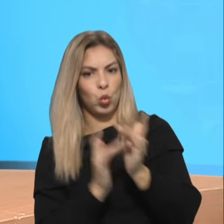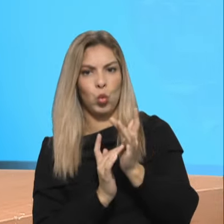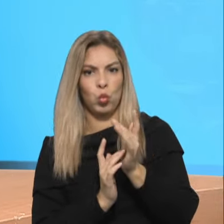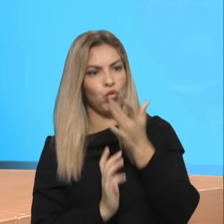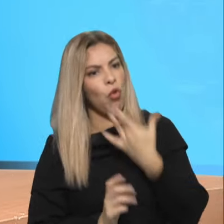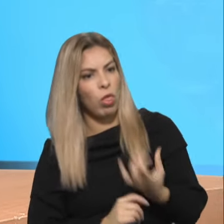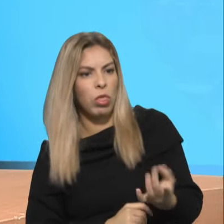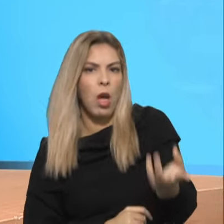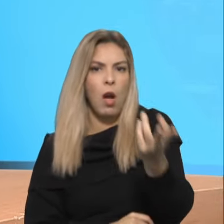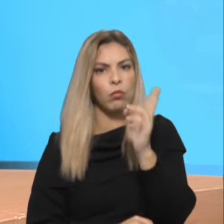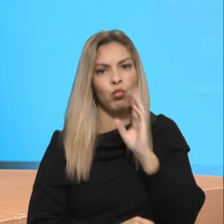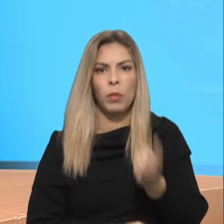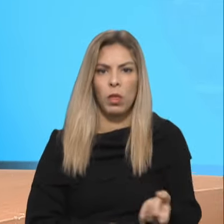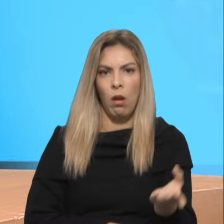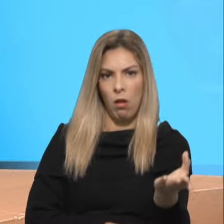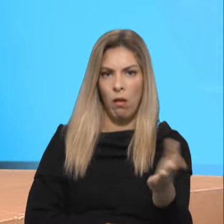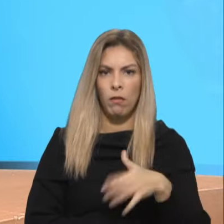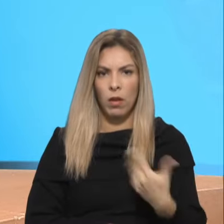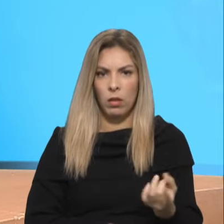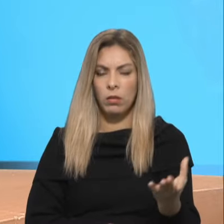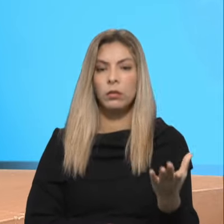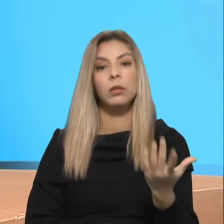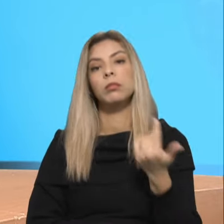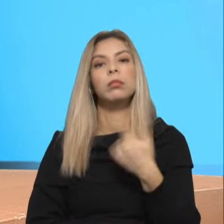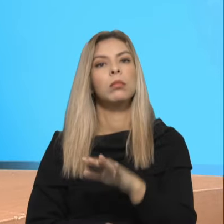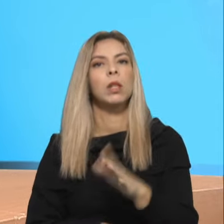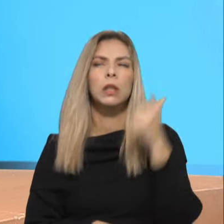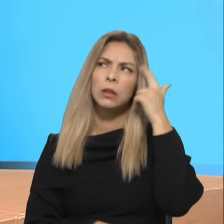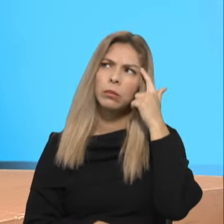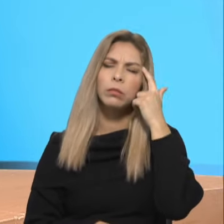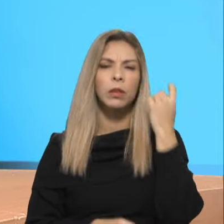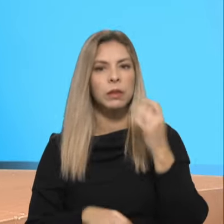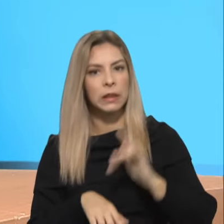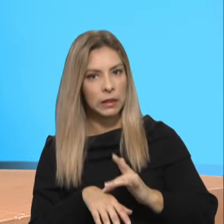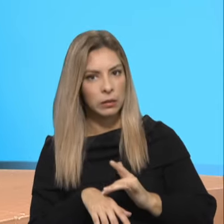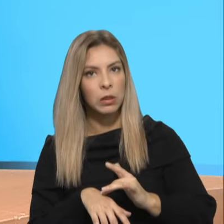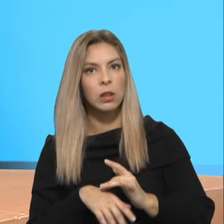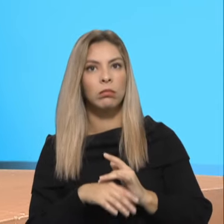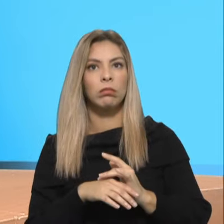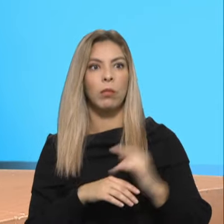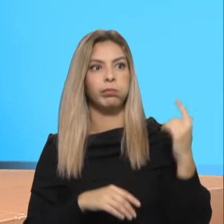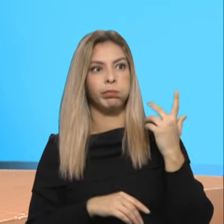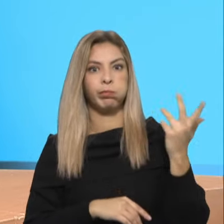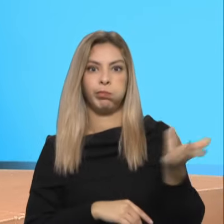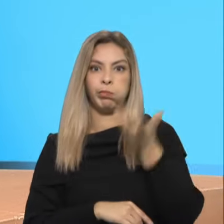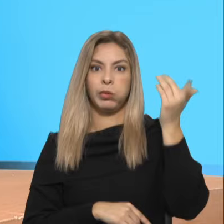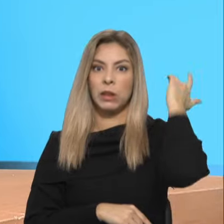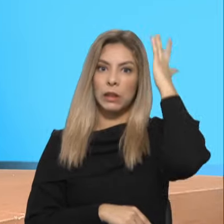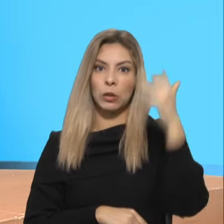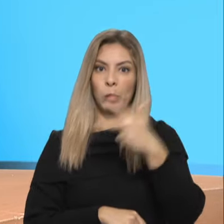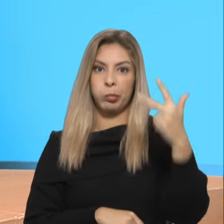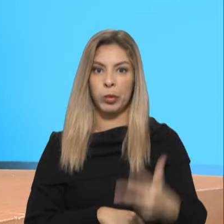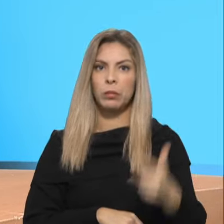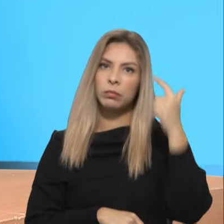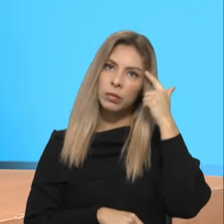pecado original posta em esquadria com esta sensibilidade da santidade absoluta de Maria, que foi levando